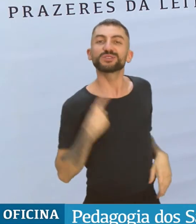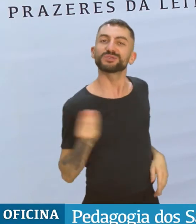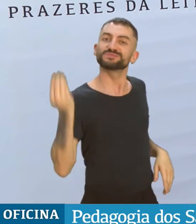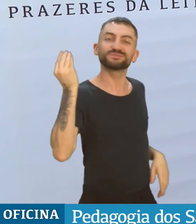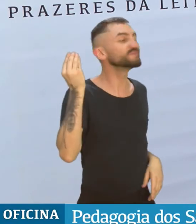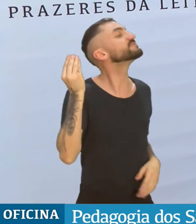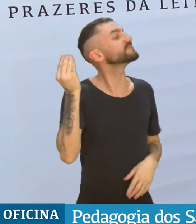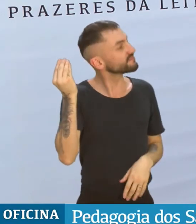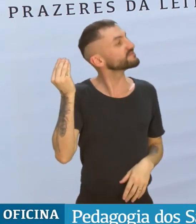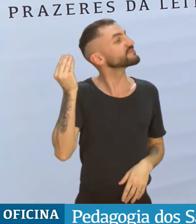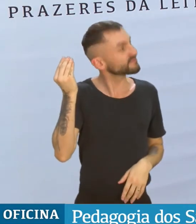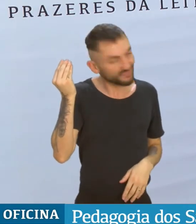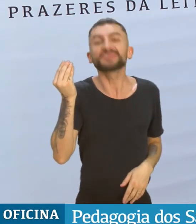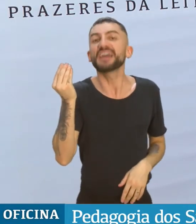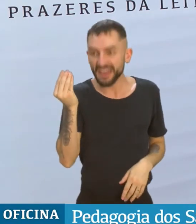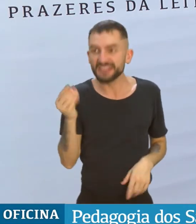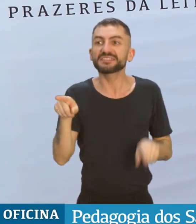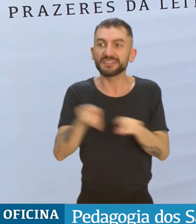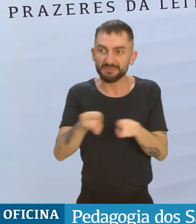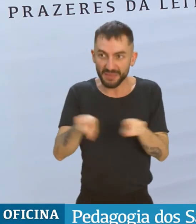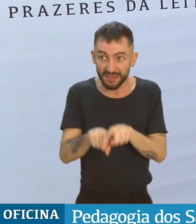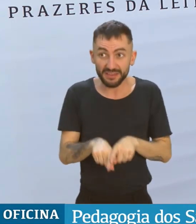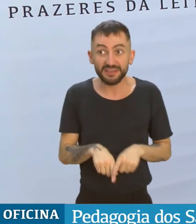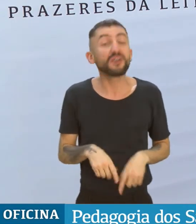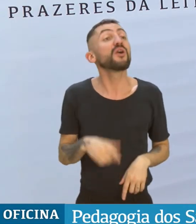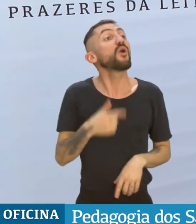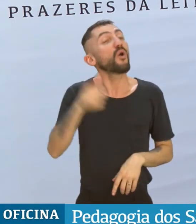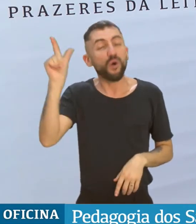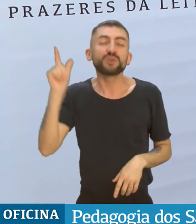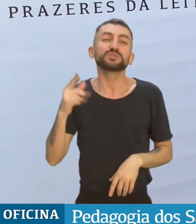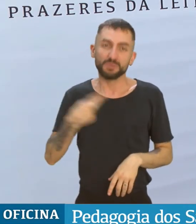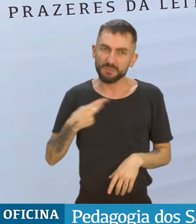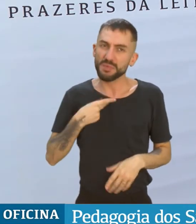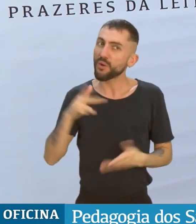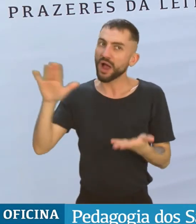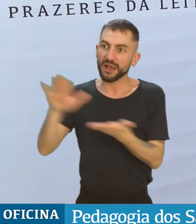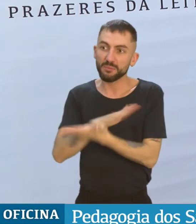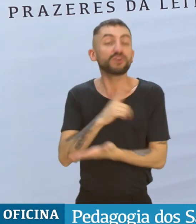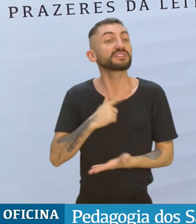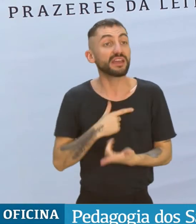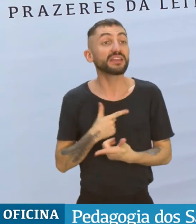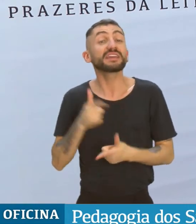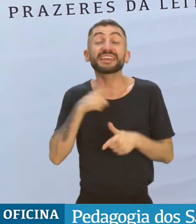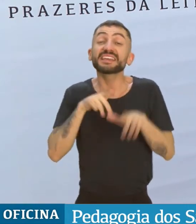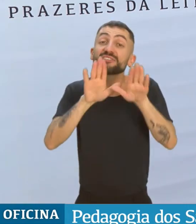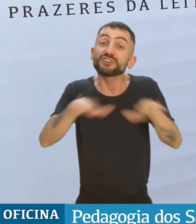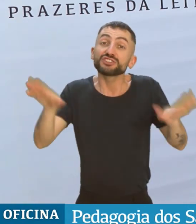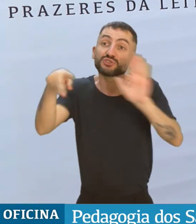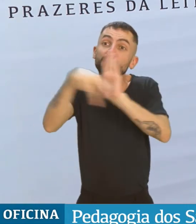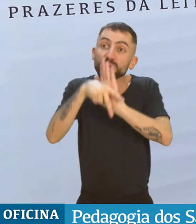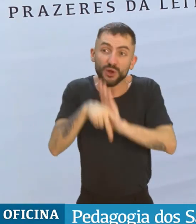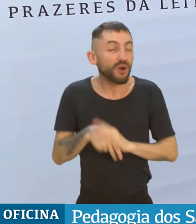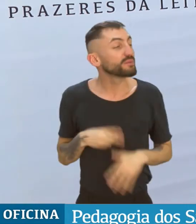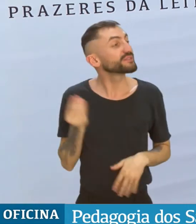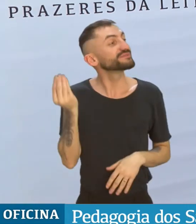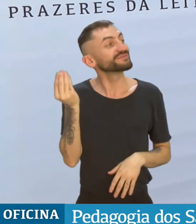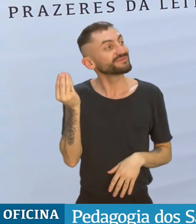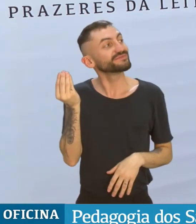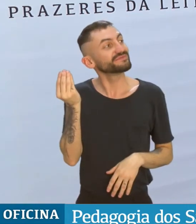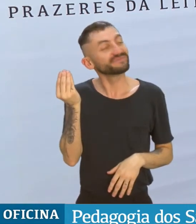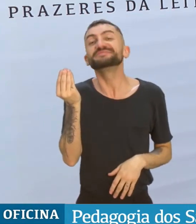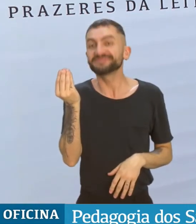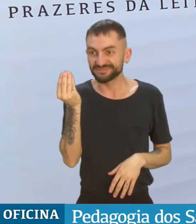Pó, Poesia, Vendo Pó. Tem o Sem Mágoas, que está esgotado. E tem o Infantil, que é muito bacana, Menino, Moleque,